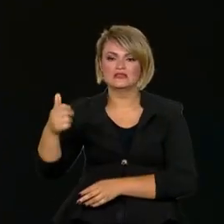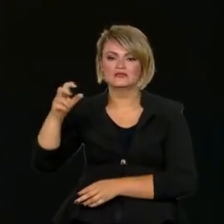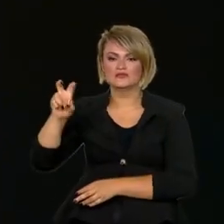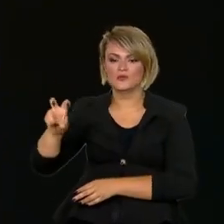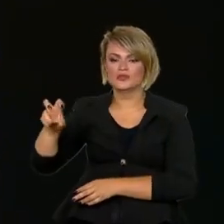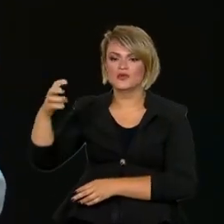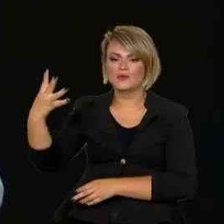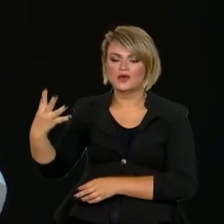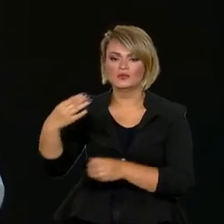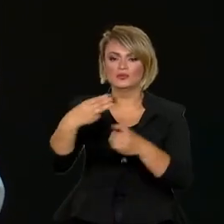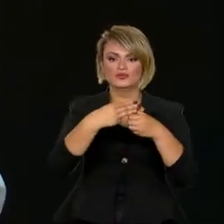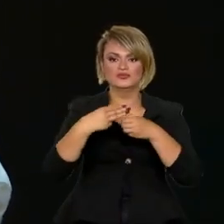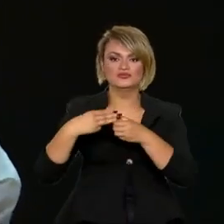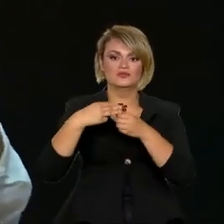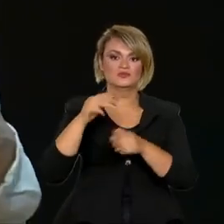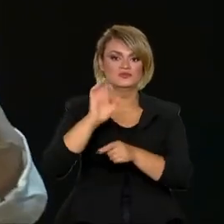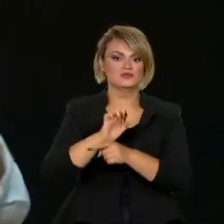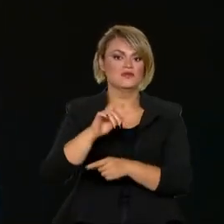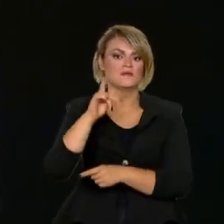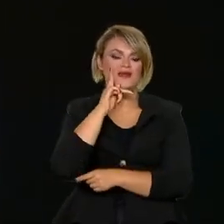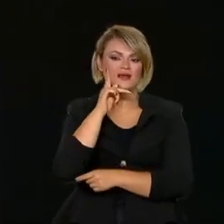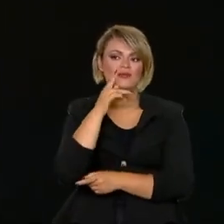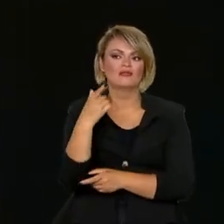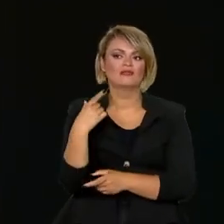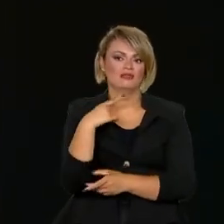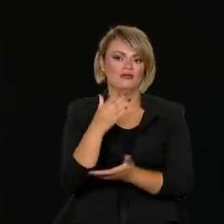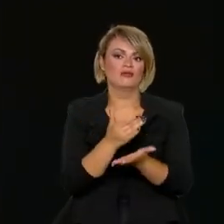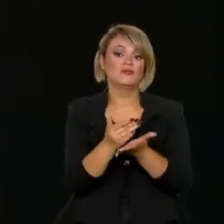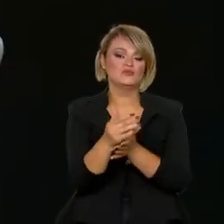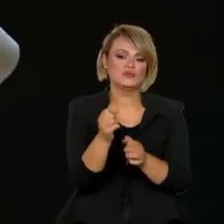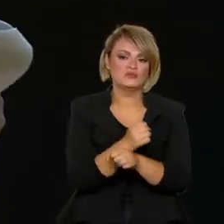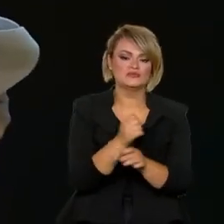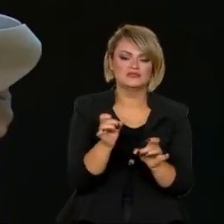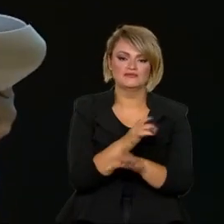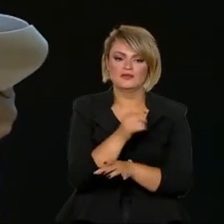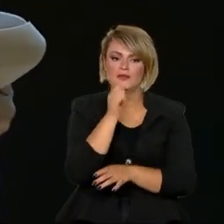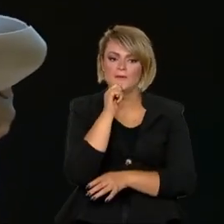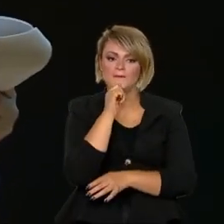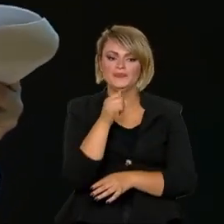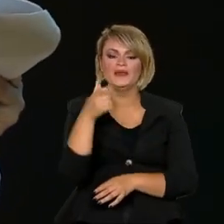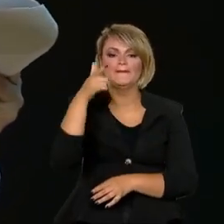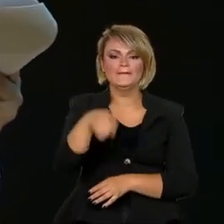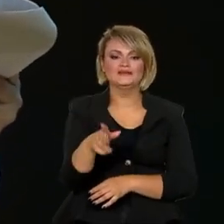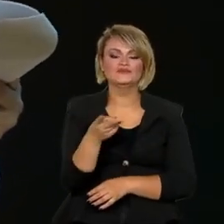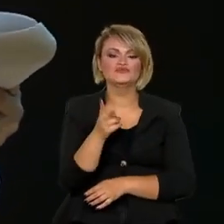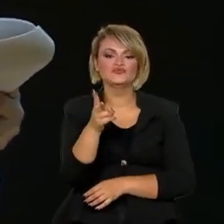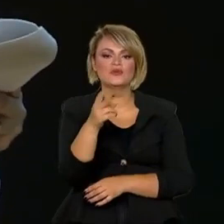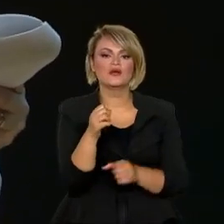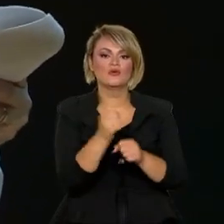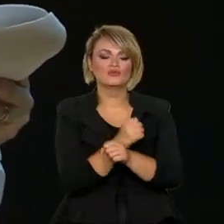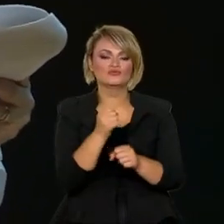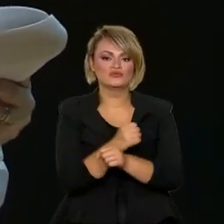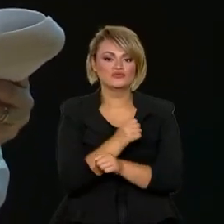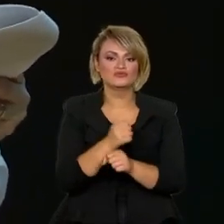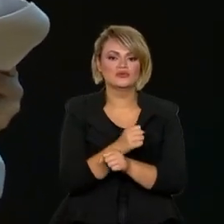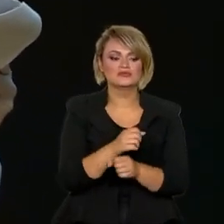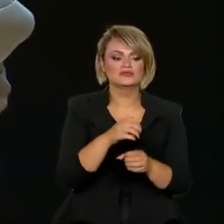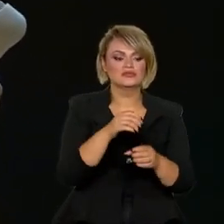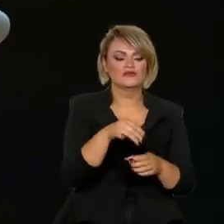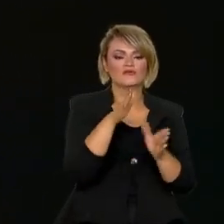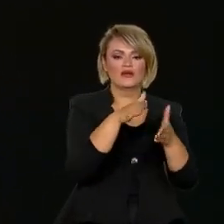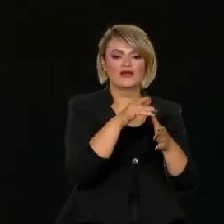154 municípios da Paraíba, que têm obras paralisadas. Além disso, vamos dar continuidade a obras em três